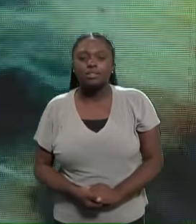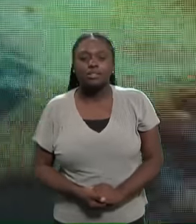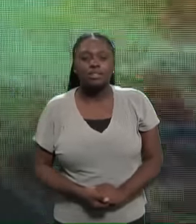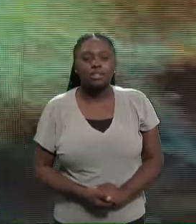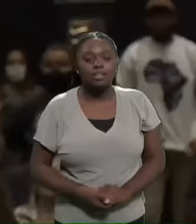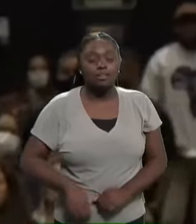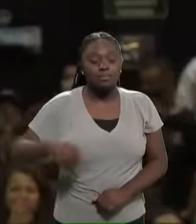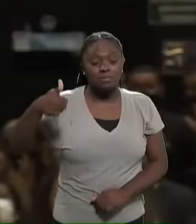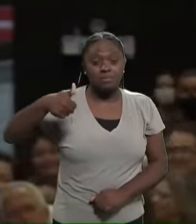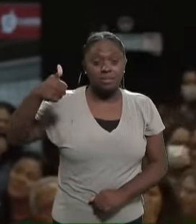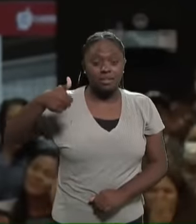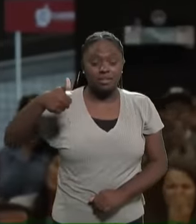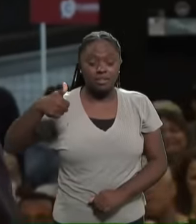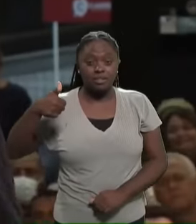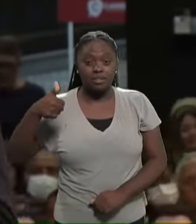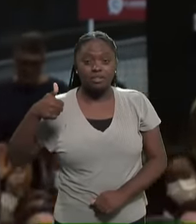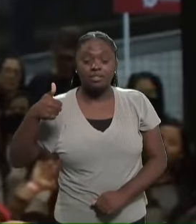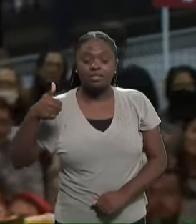Primeiro,